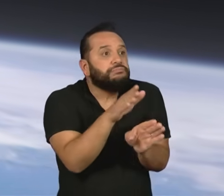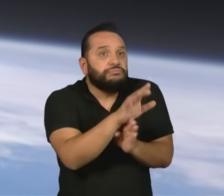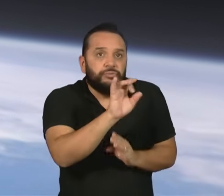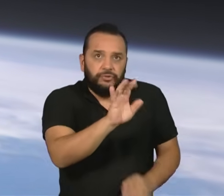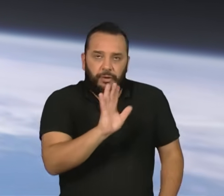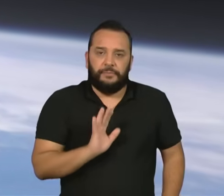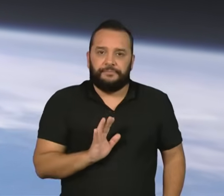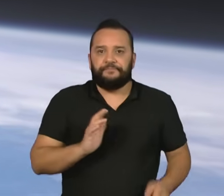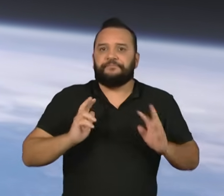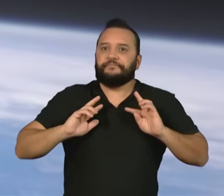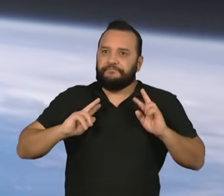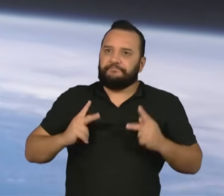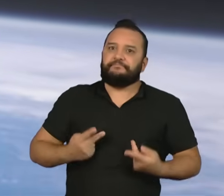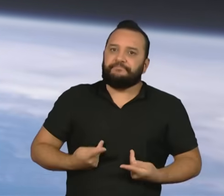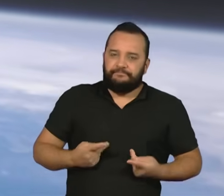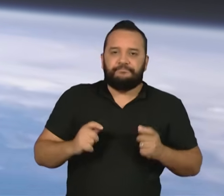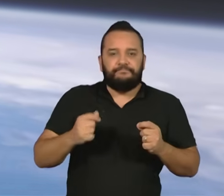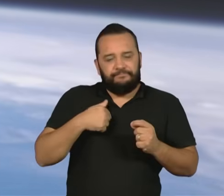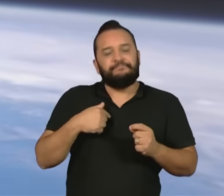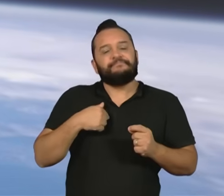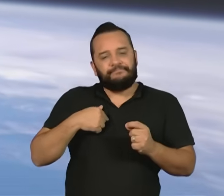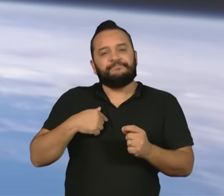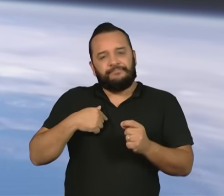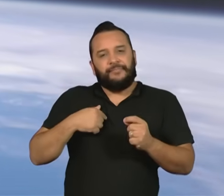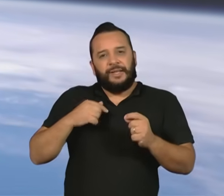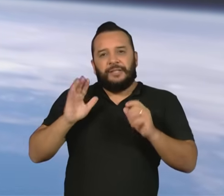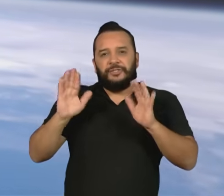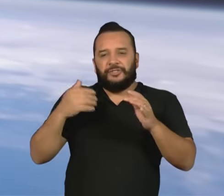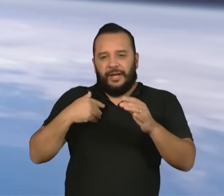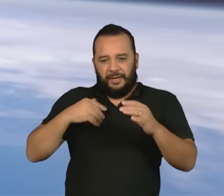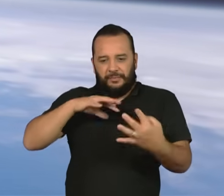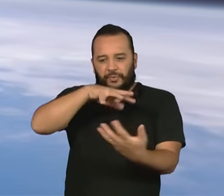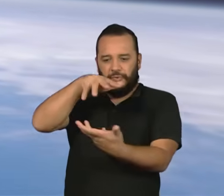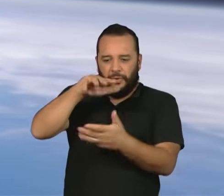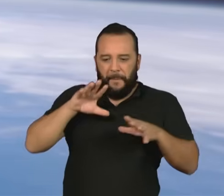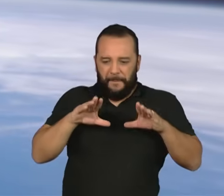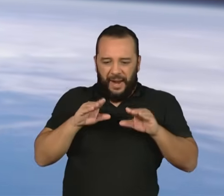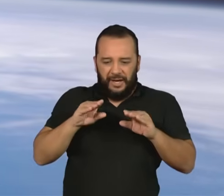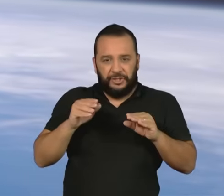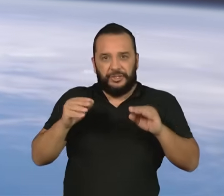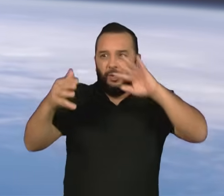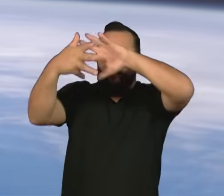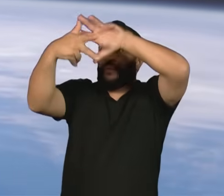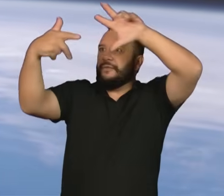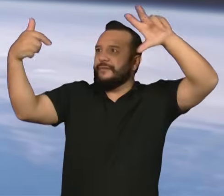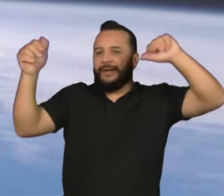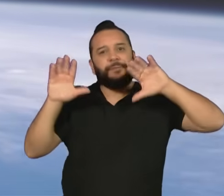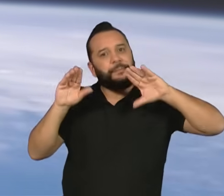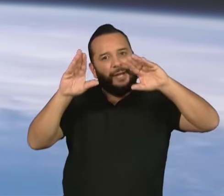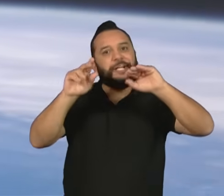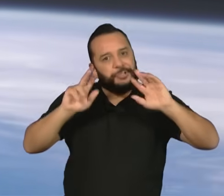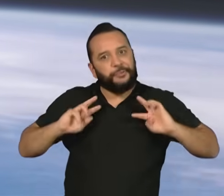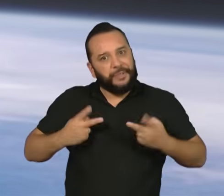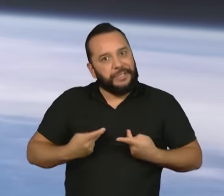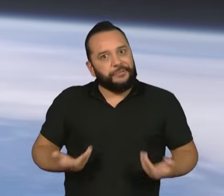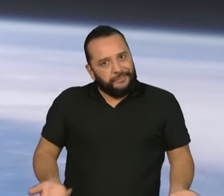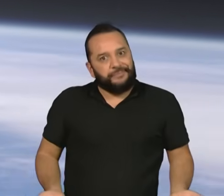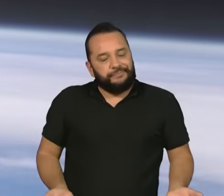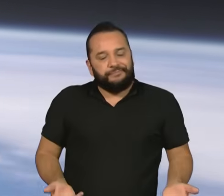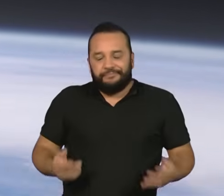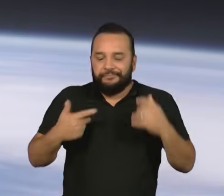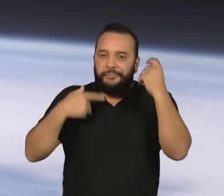As ações humanas geram inúmeros impactos na Terra e até fora dela. Uma das principais preocupações